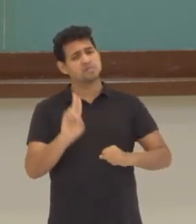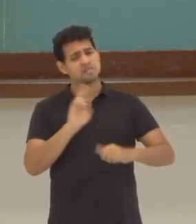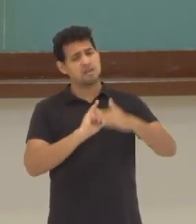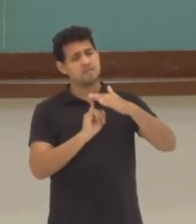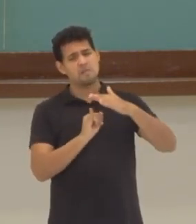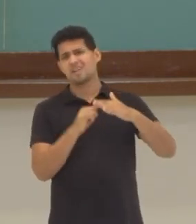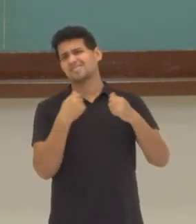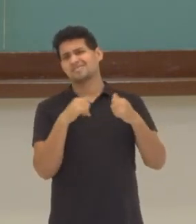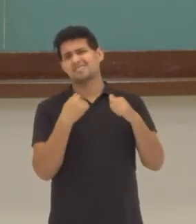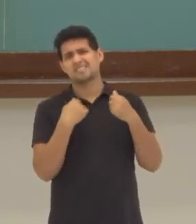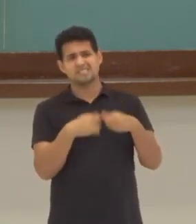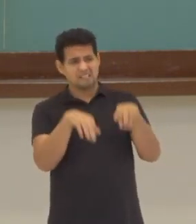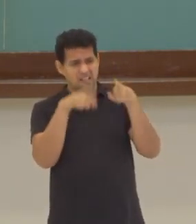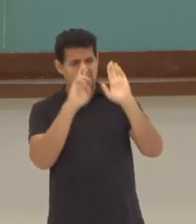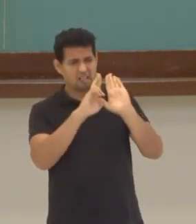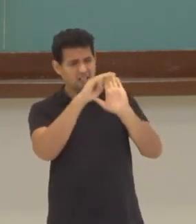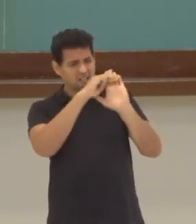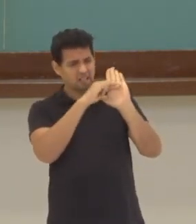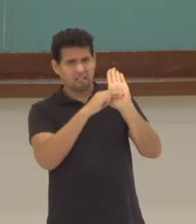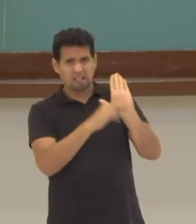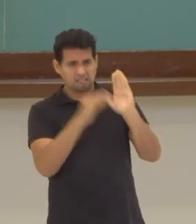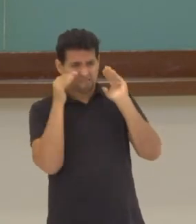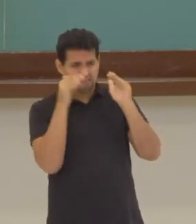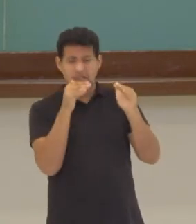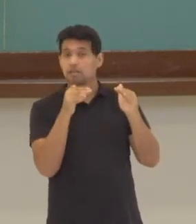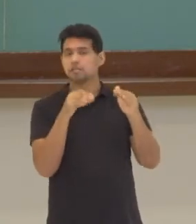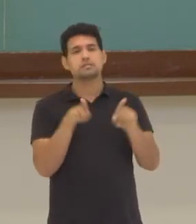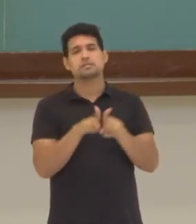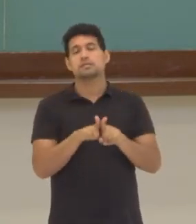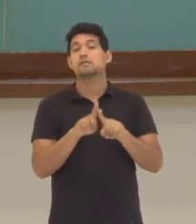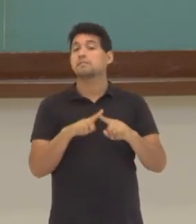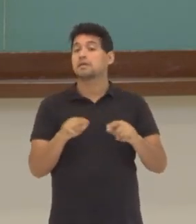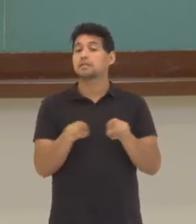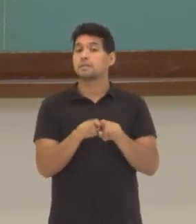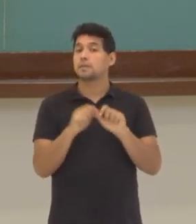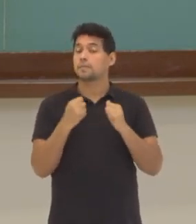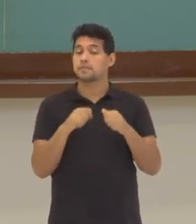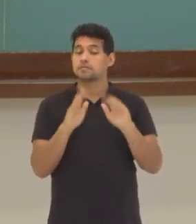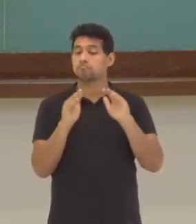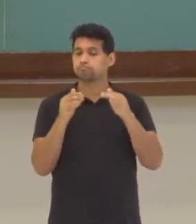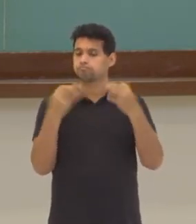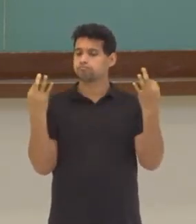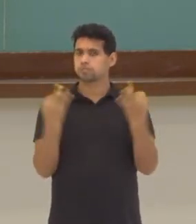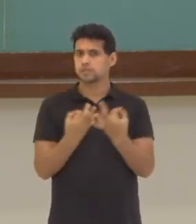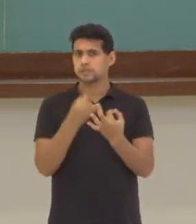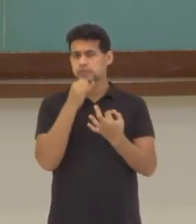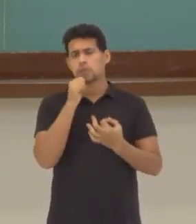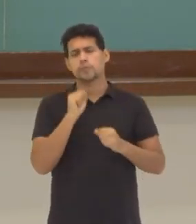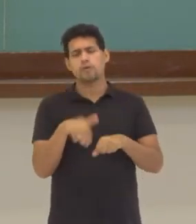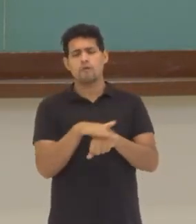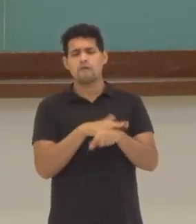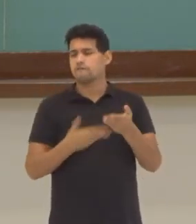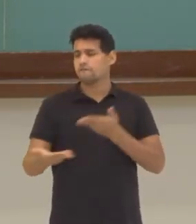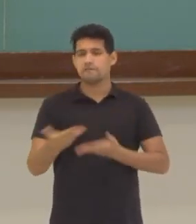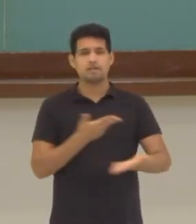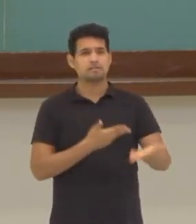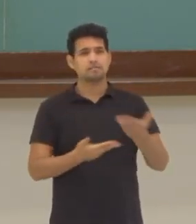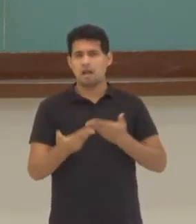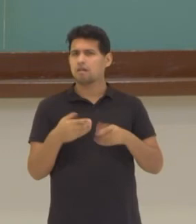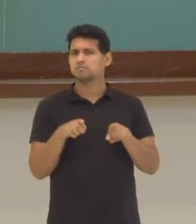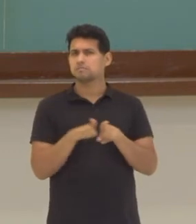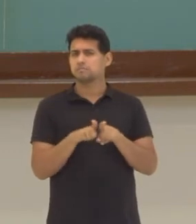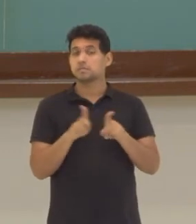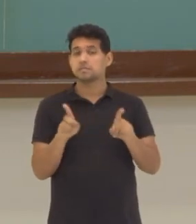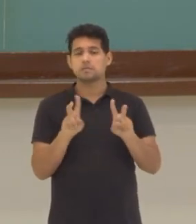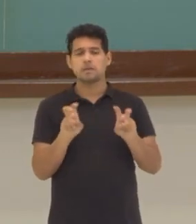sem obedecer tanto às regras, mas também não fugindo completamente delas, né? Então, eu posso conversar com um amigo, né? Então,